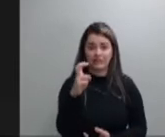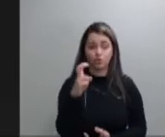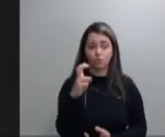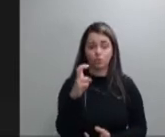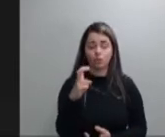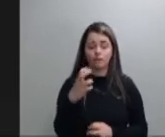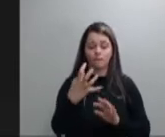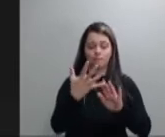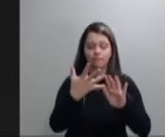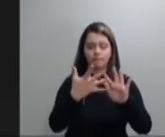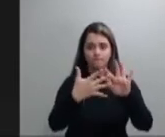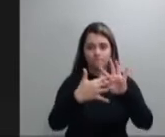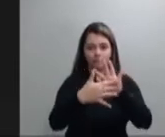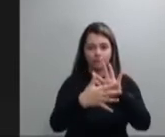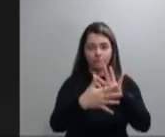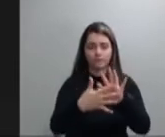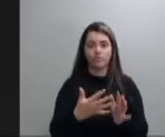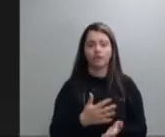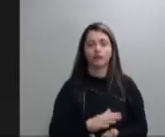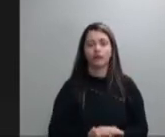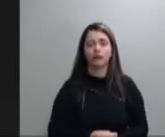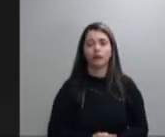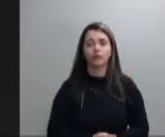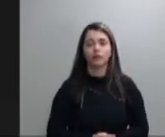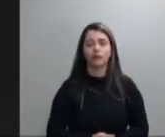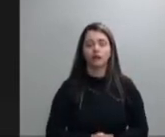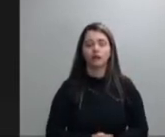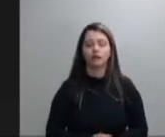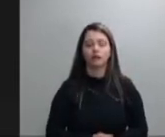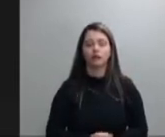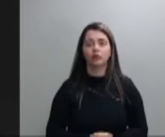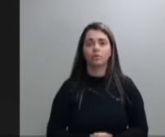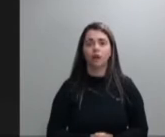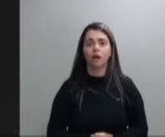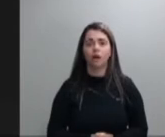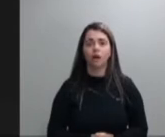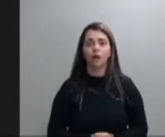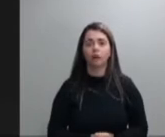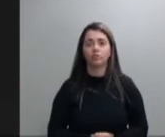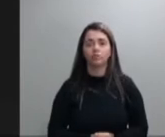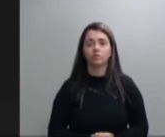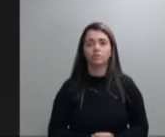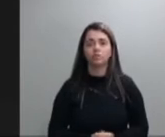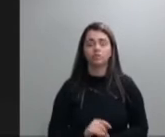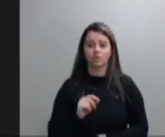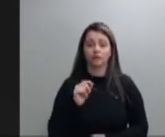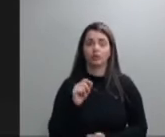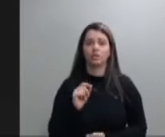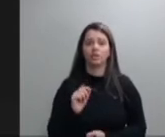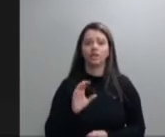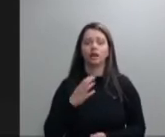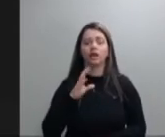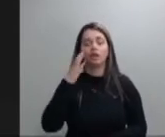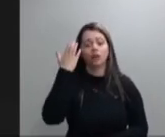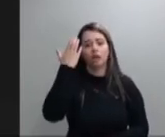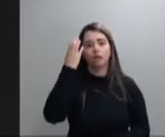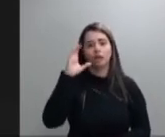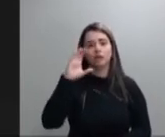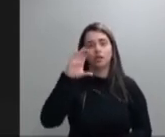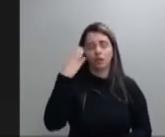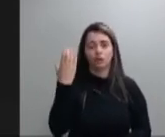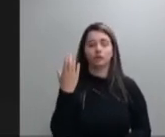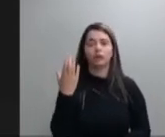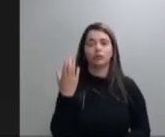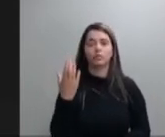autonomia administrativa conferida aos tribunais pela Constituição Federal ocorre que no caso a comissão já havia